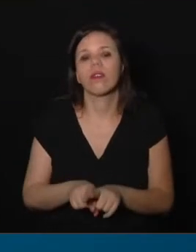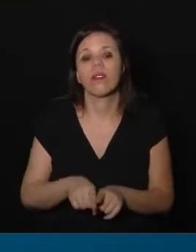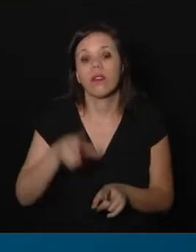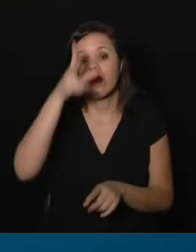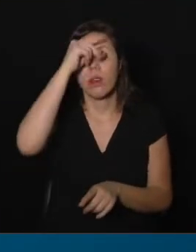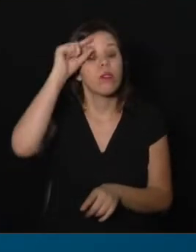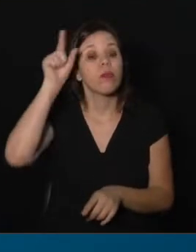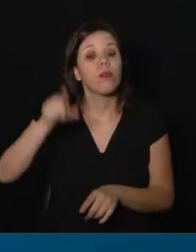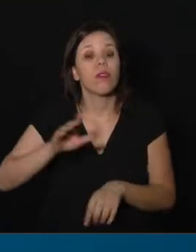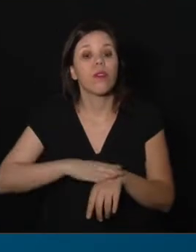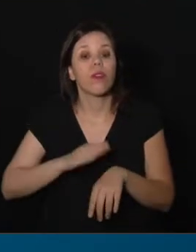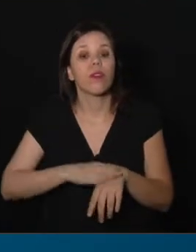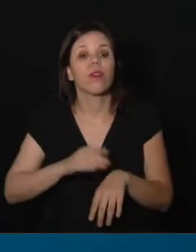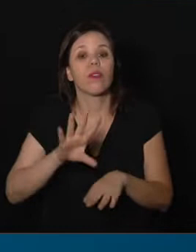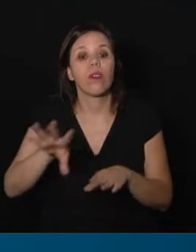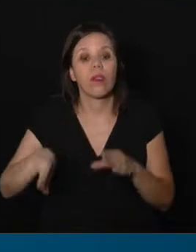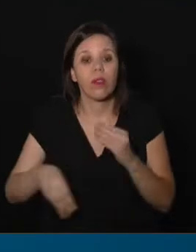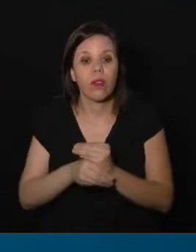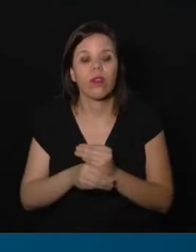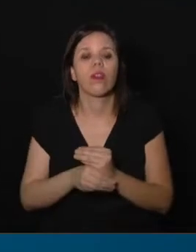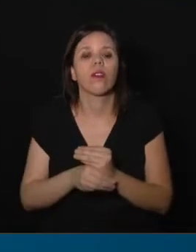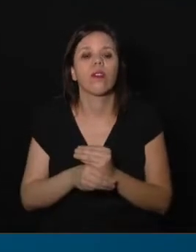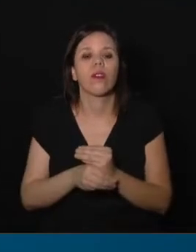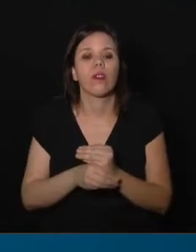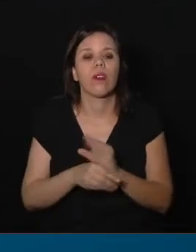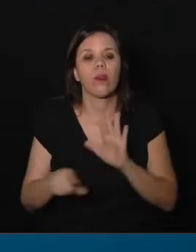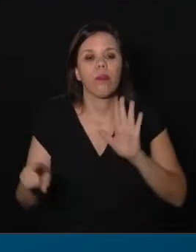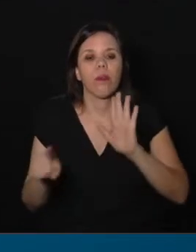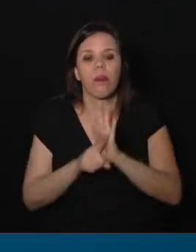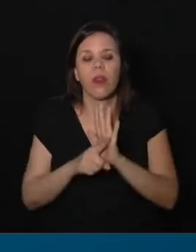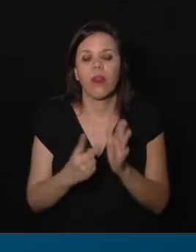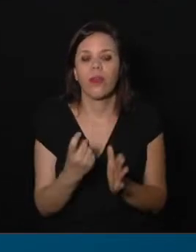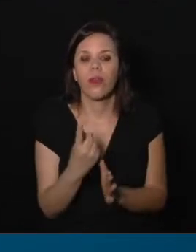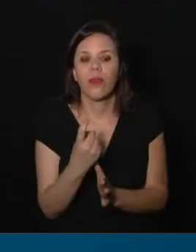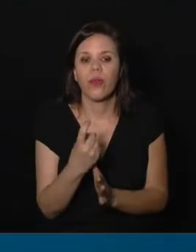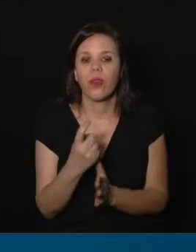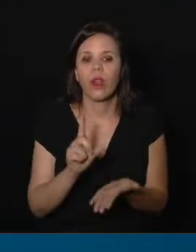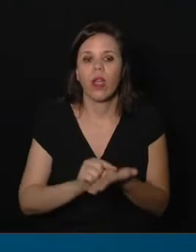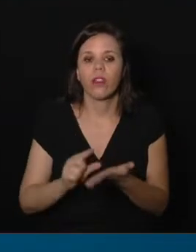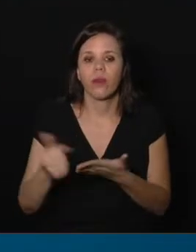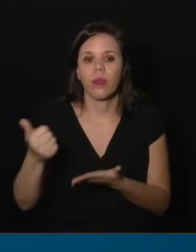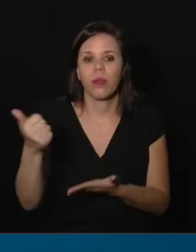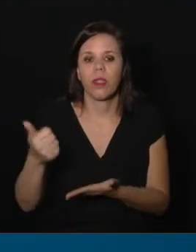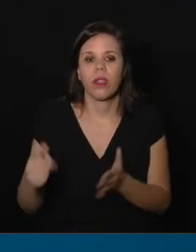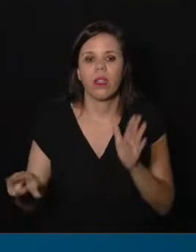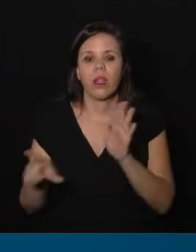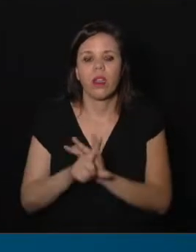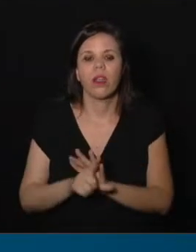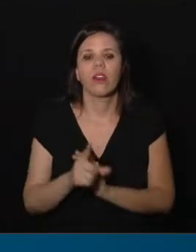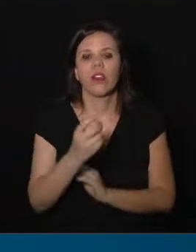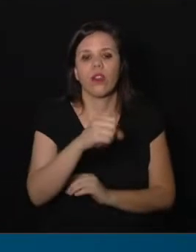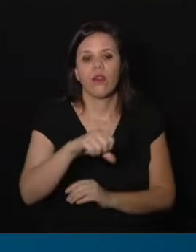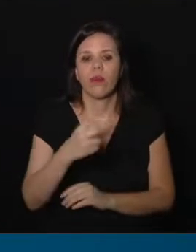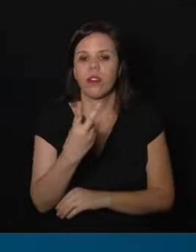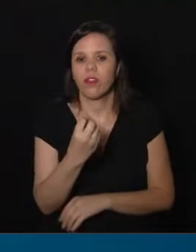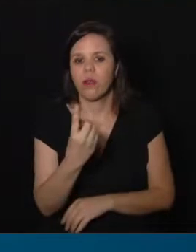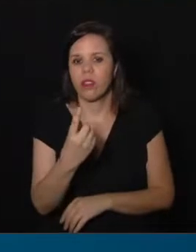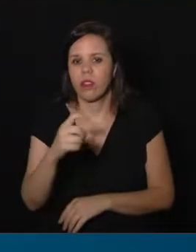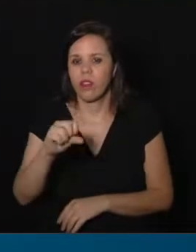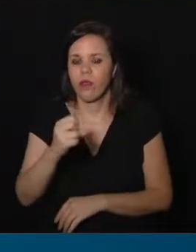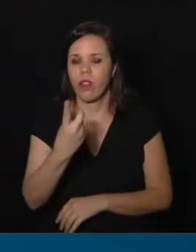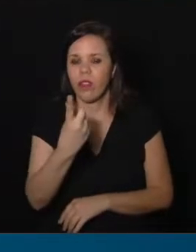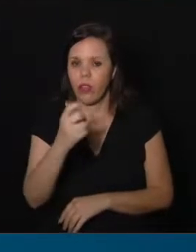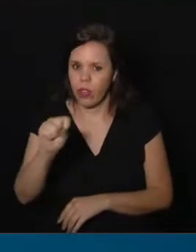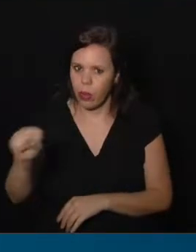prefeito, que acrescenta parágrafo único ao artigo 1º da Lei 9.782 de